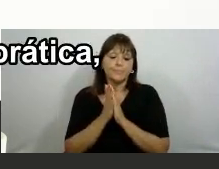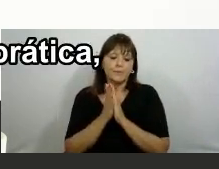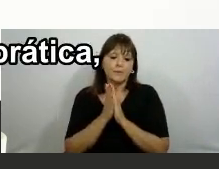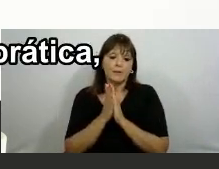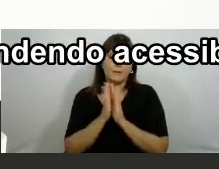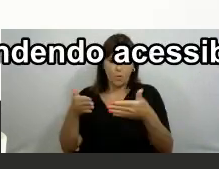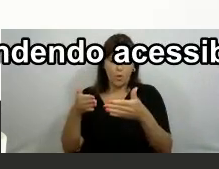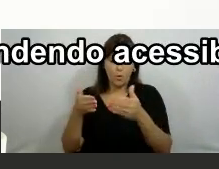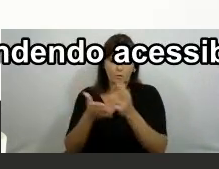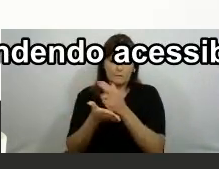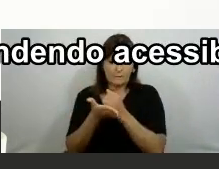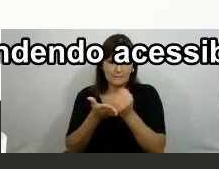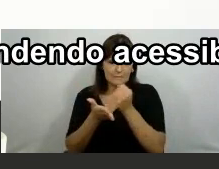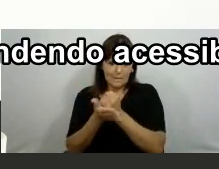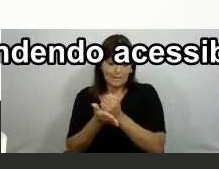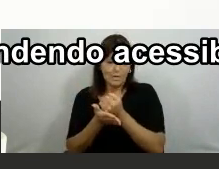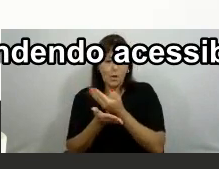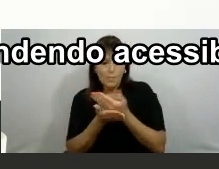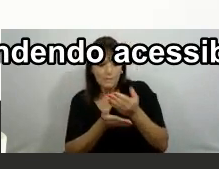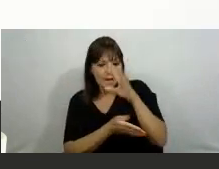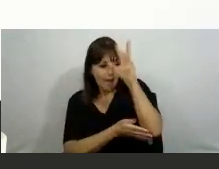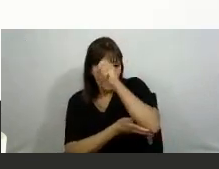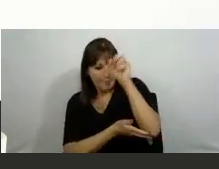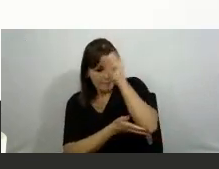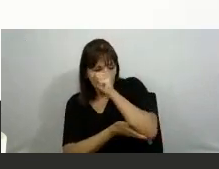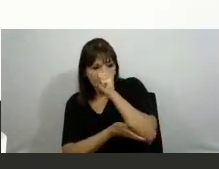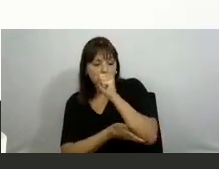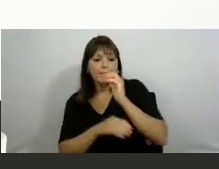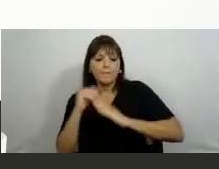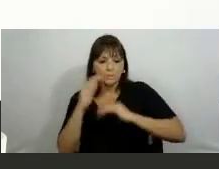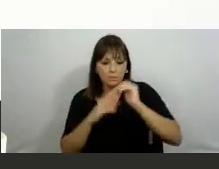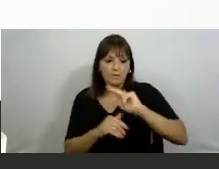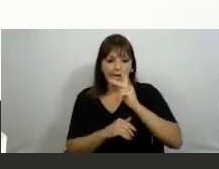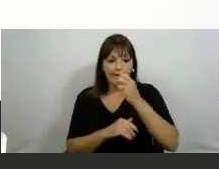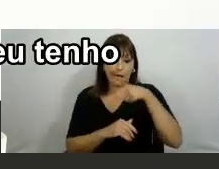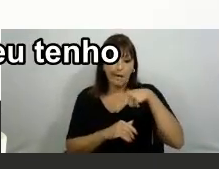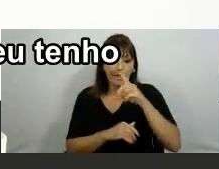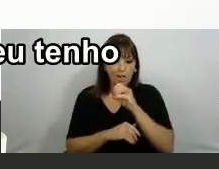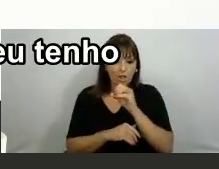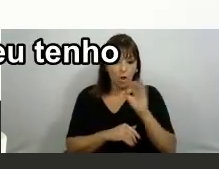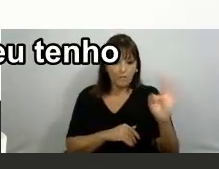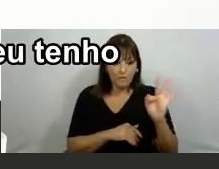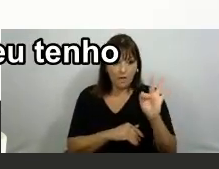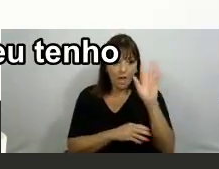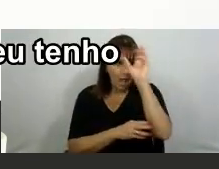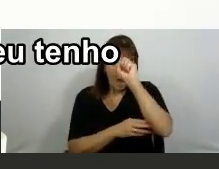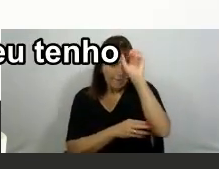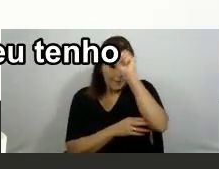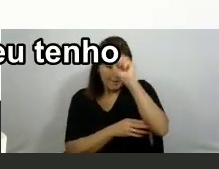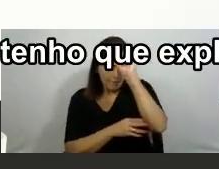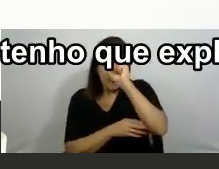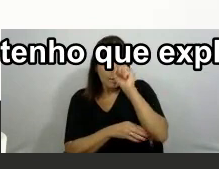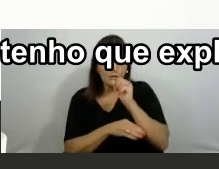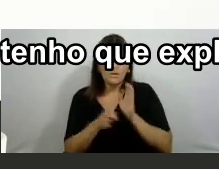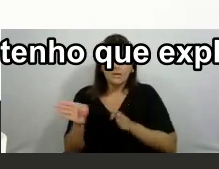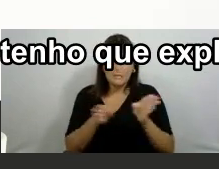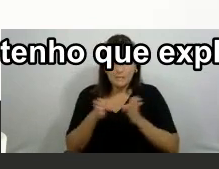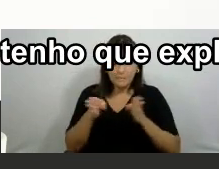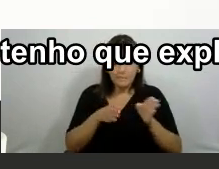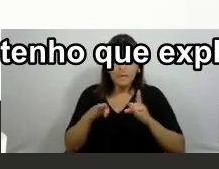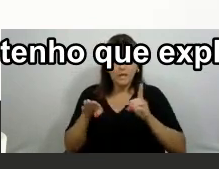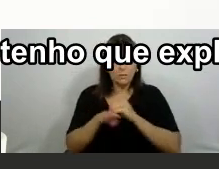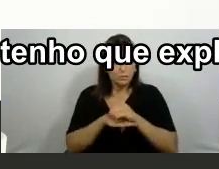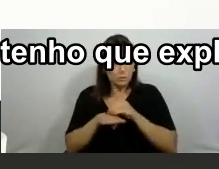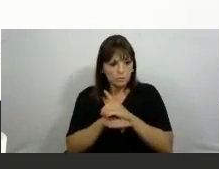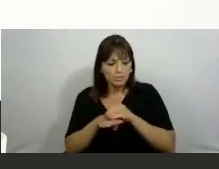com a prática. Eu estou praticando o handoff, eu estou aprendendo acessibilidade digital. Eu estou me comunicando com o dev. Eu tenho que passar esse